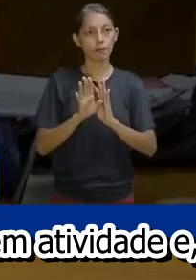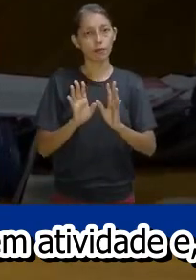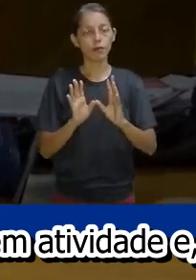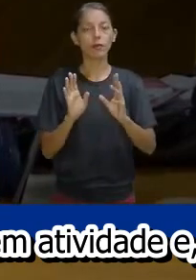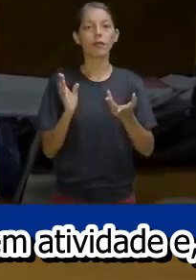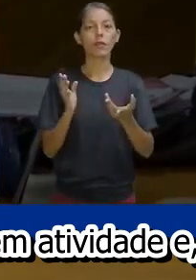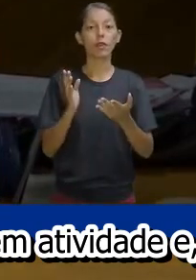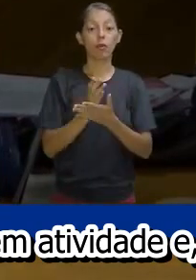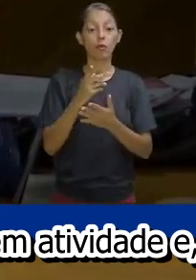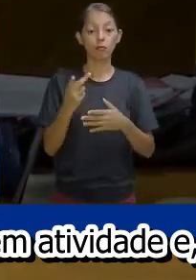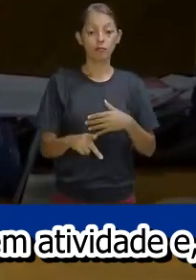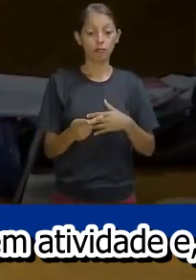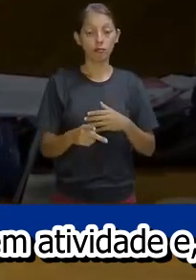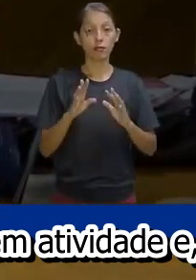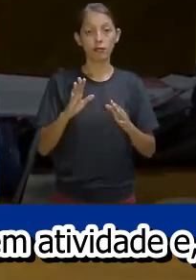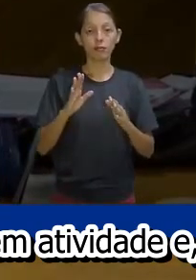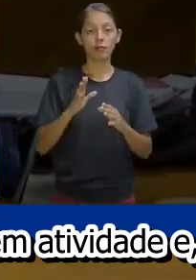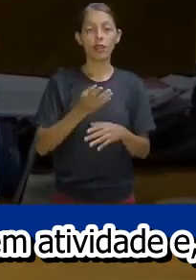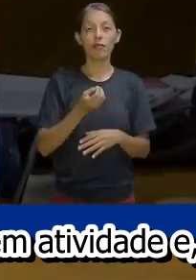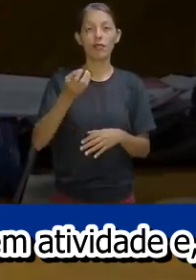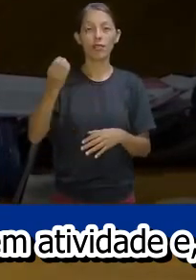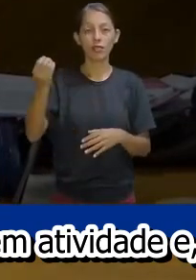do fórum em atividade